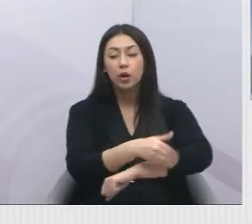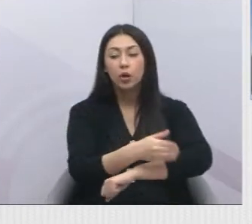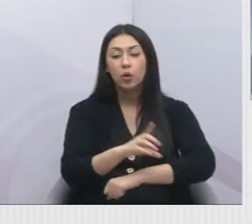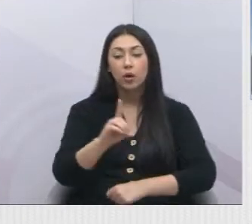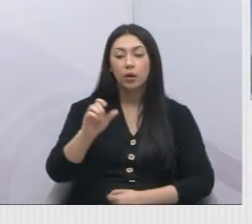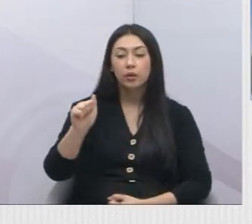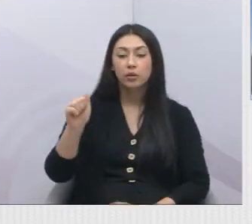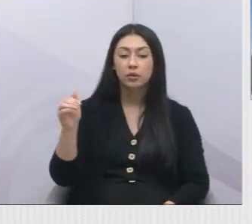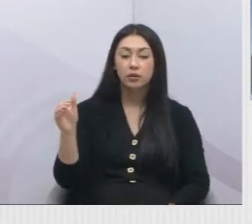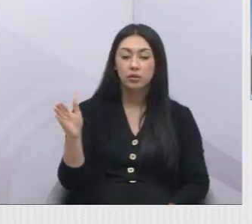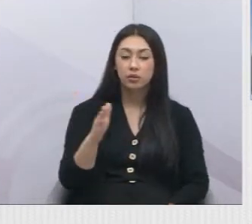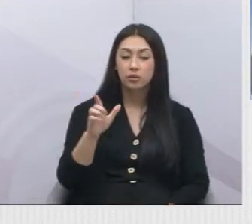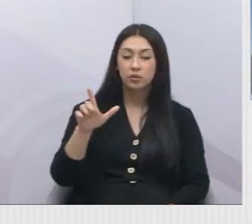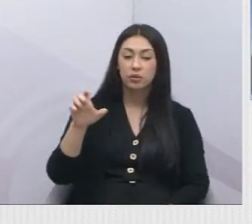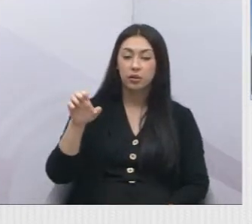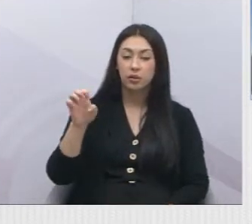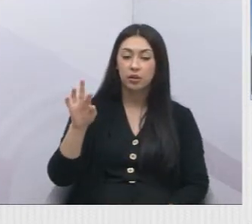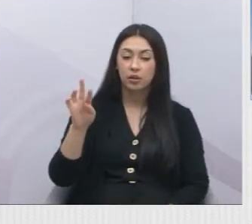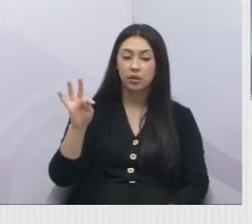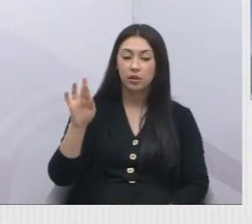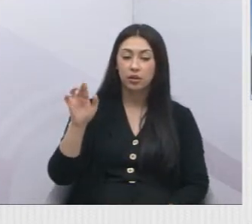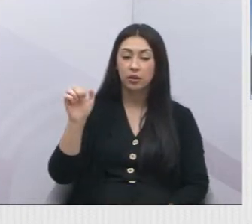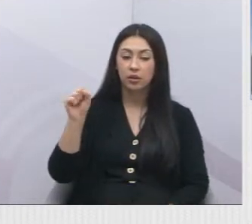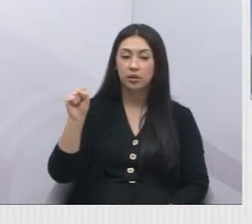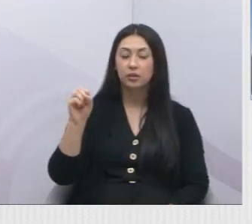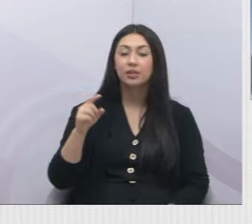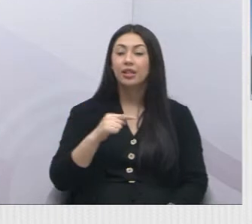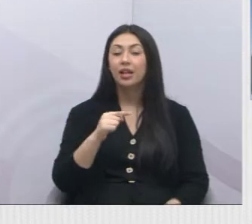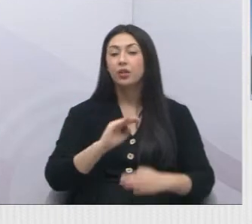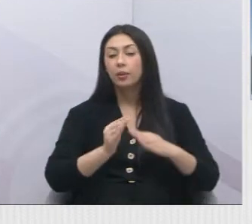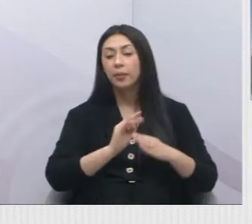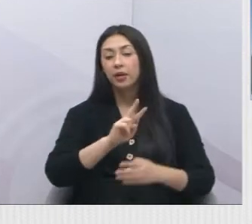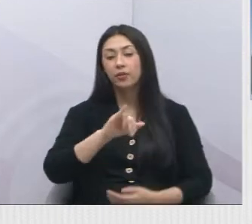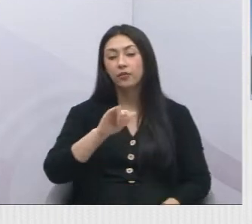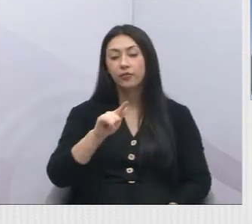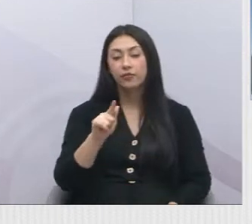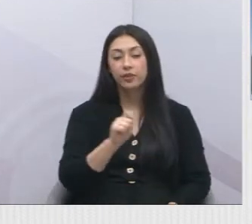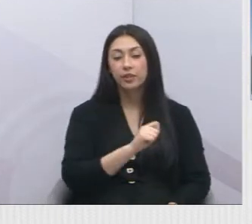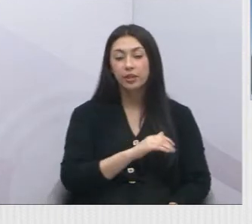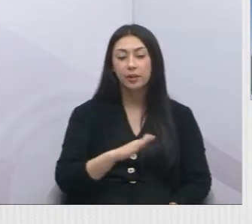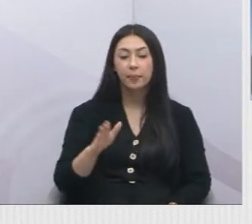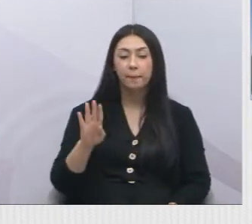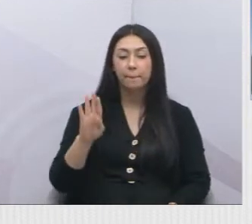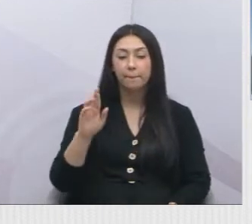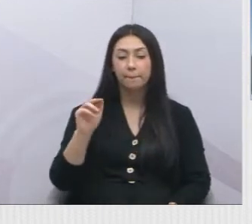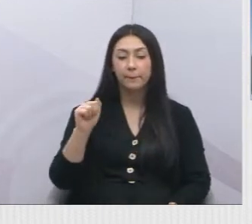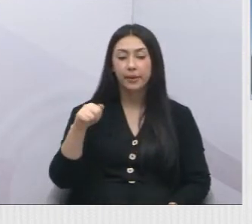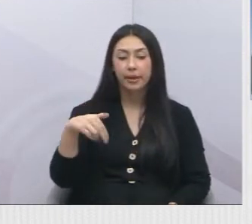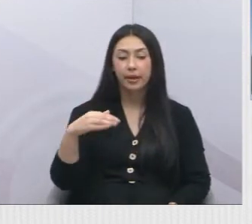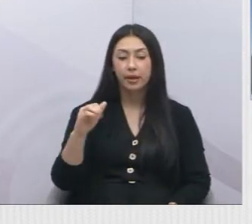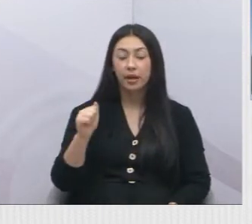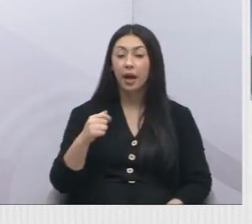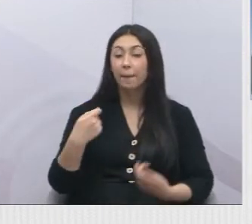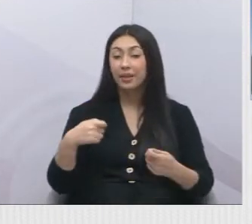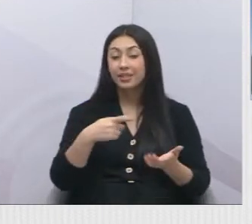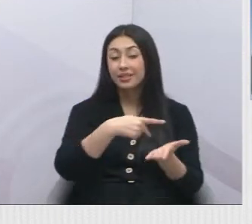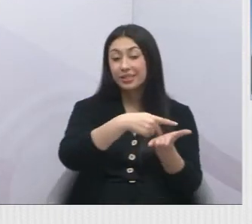Letras, ali no Vila Branca, a repintura da faixa de pedestre,